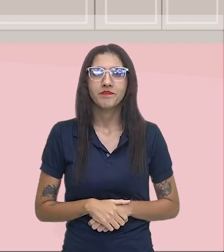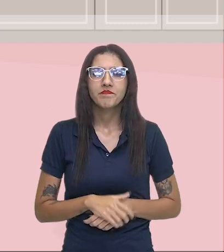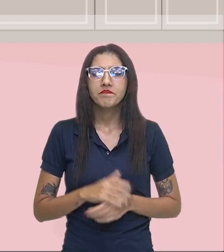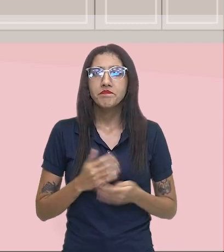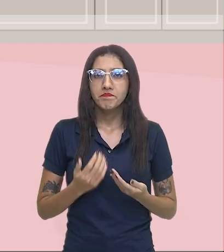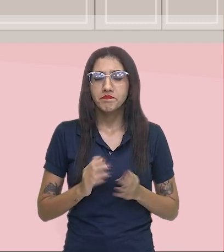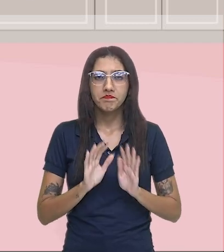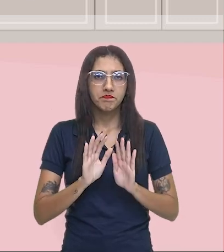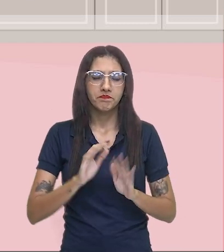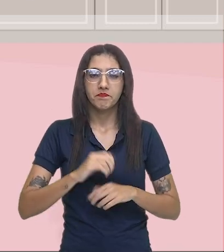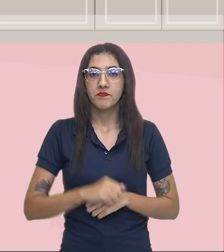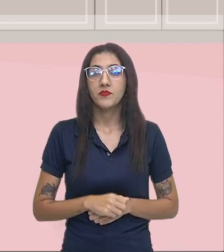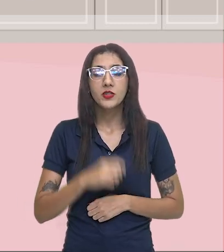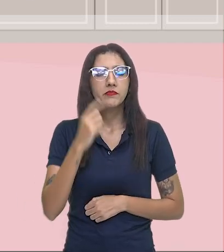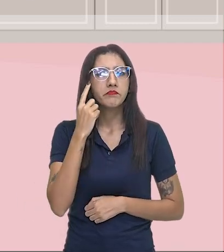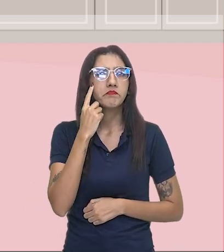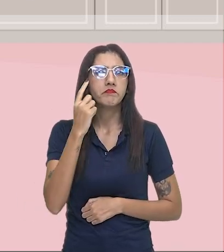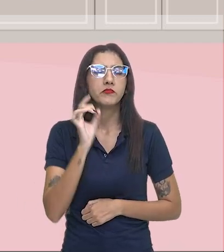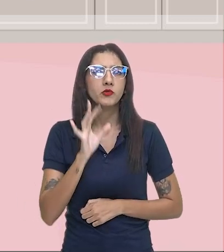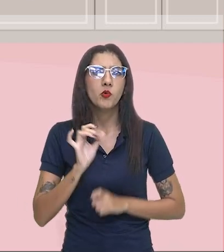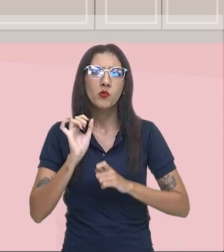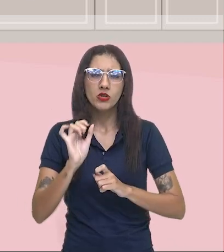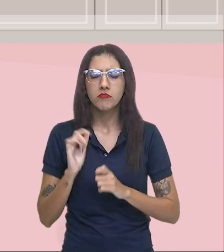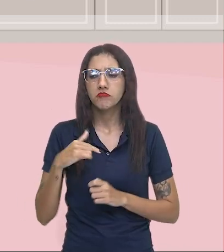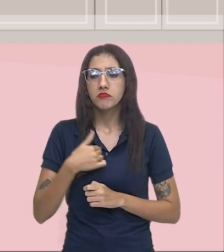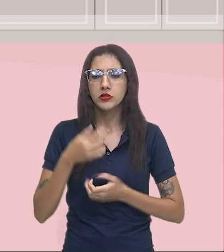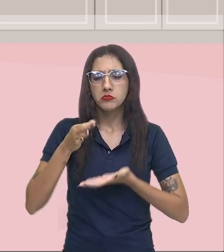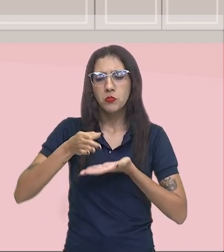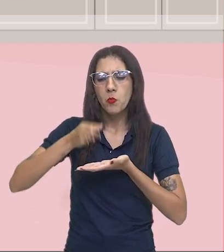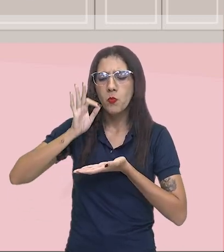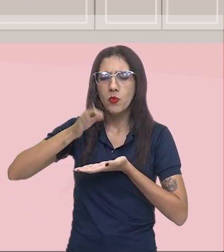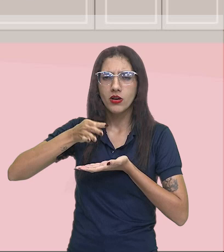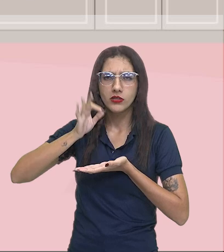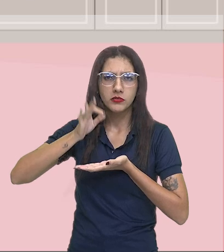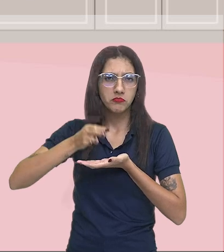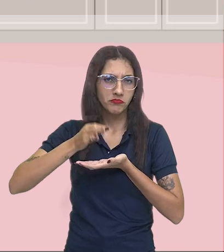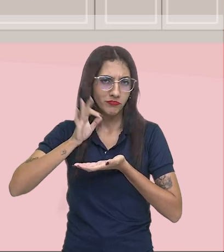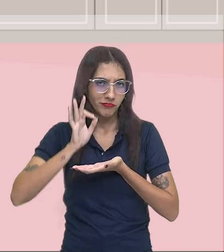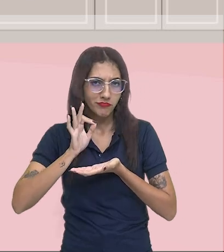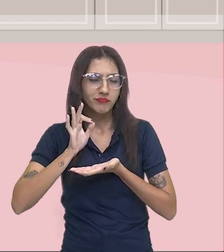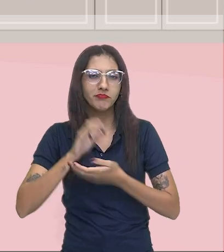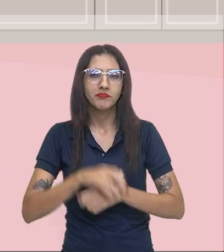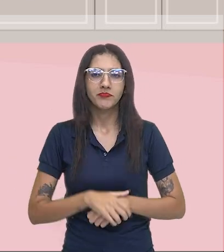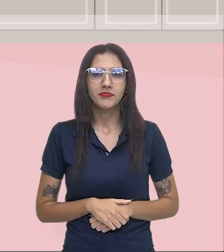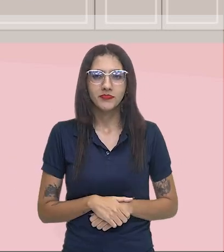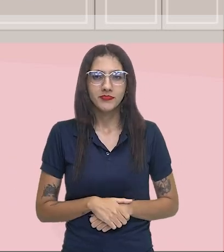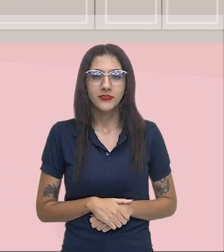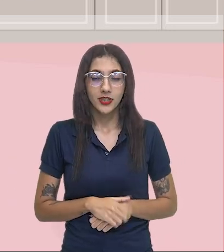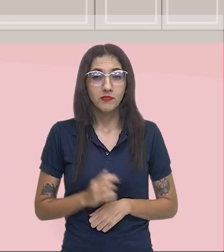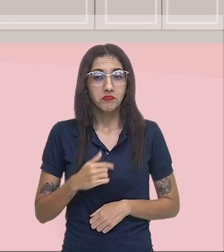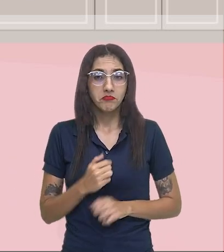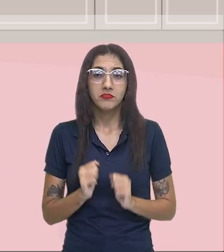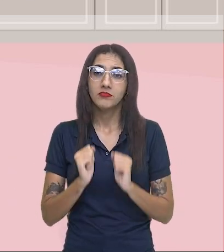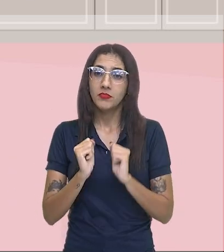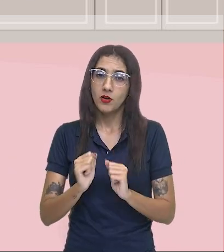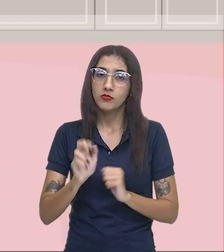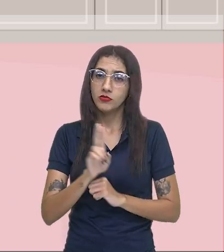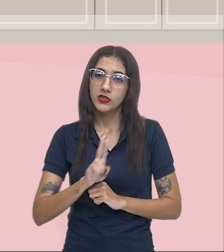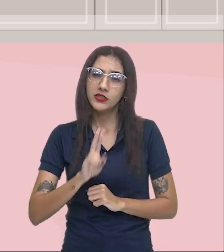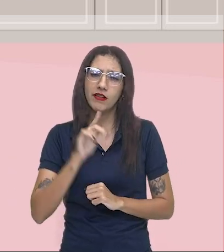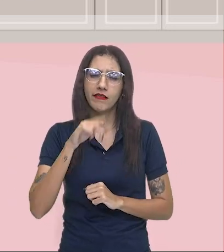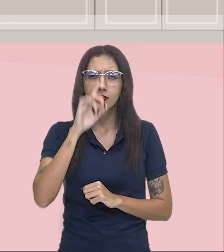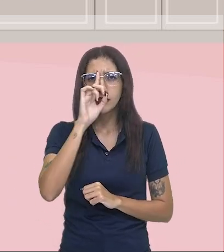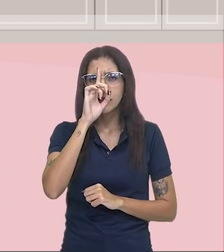gente, o simples ato de beber uma xícara de café. Poderíamos argumentar que o café